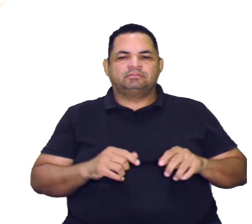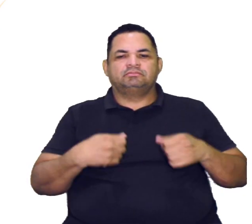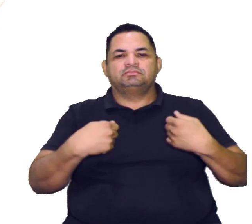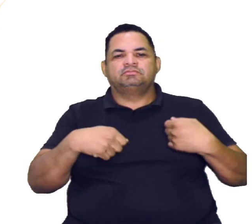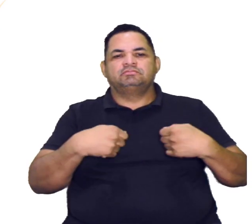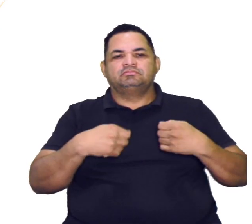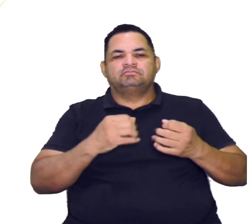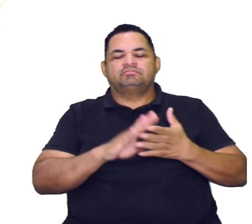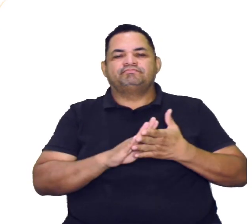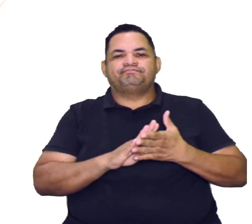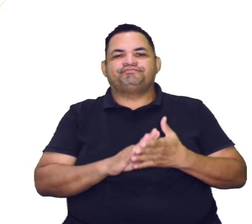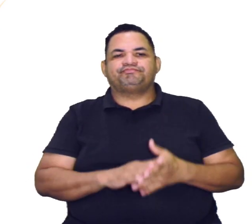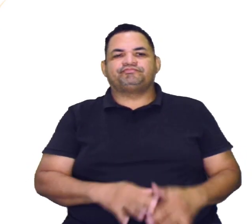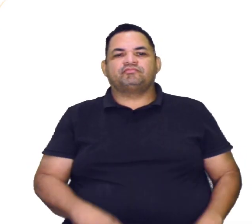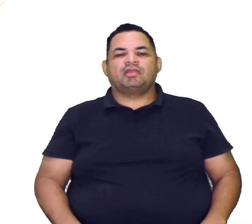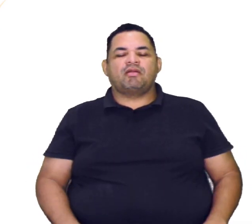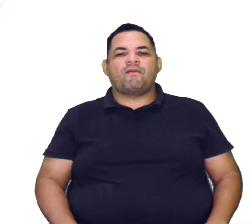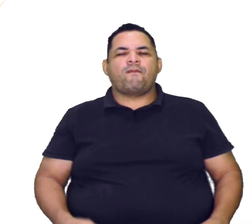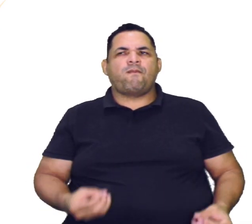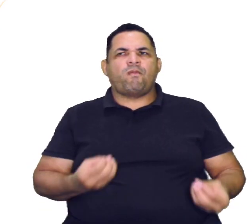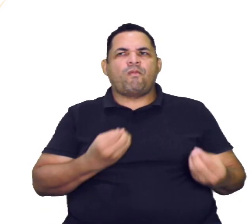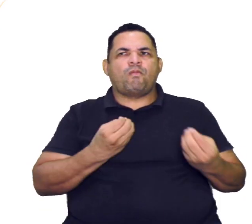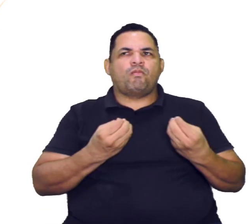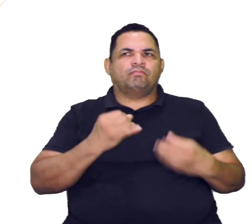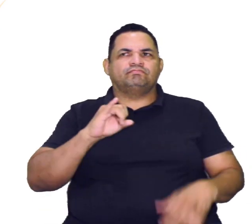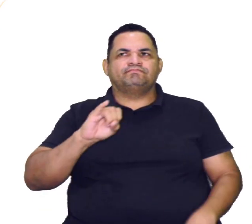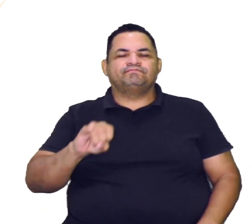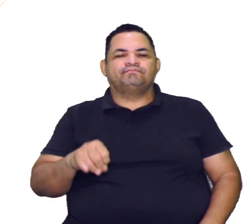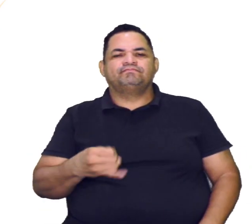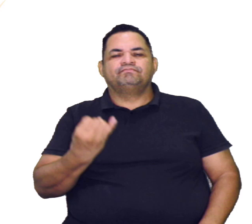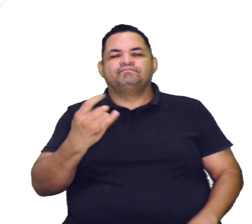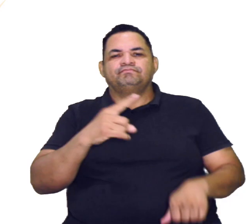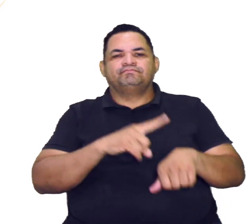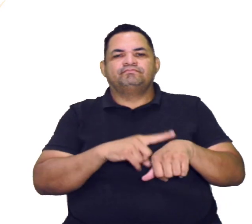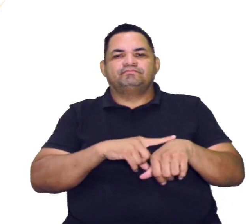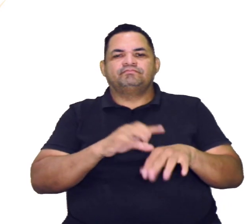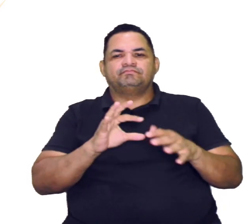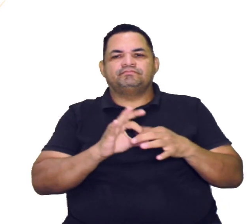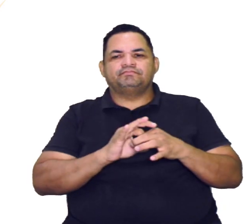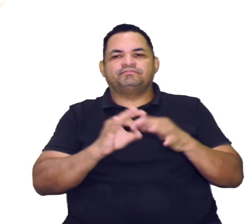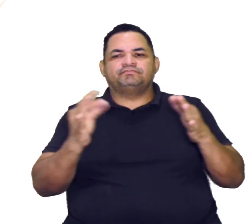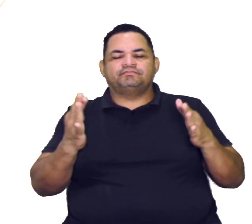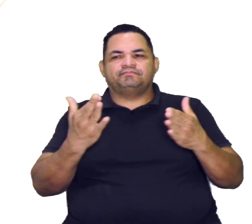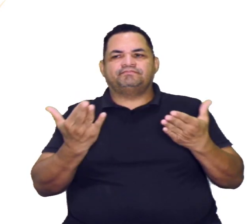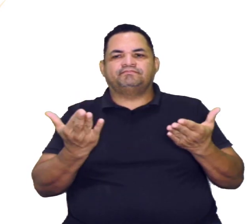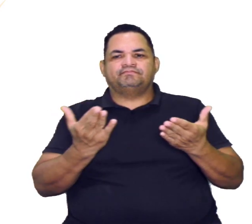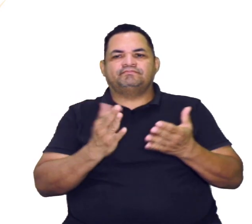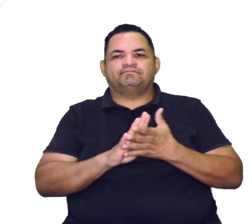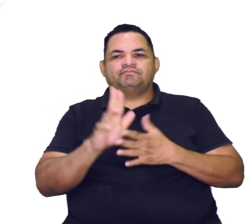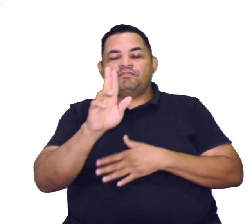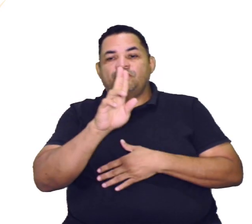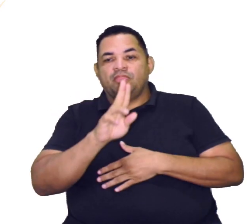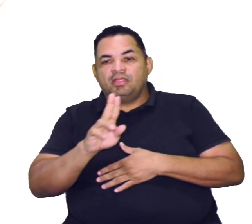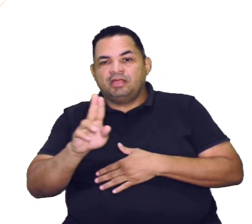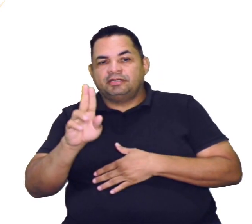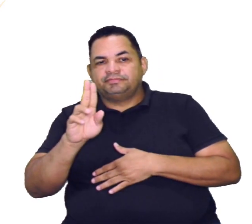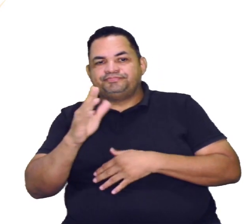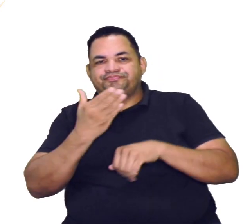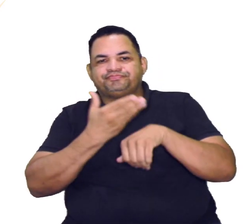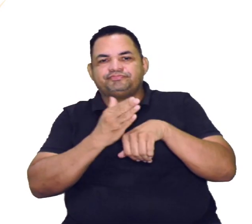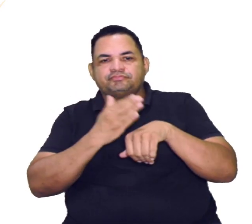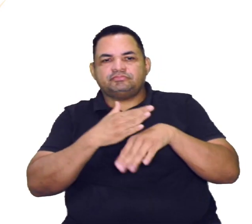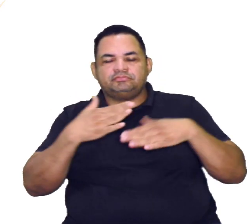tempo livre, não é? E aí, como que eu vou aproveitar esse tempo livre? Eu vou aproveitar me utilizando